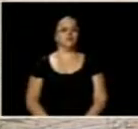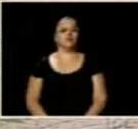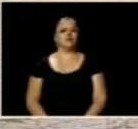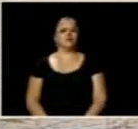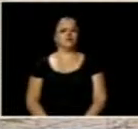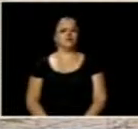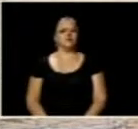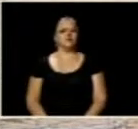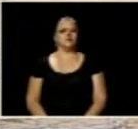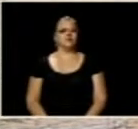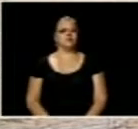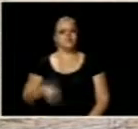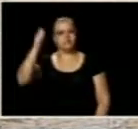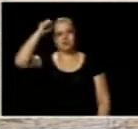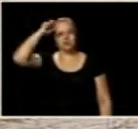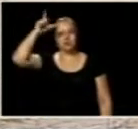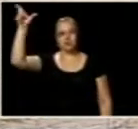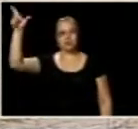riquíssimo,